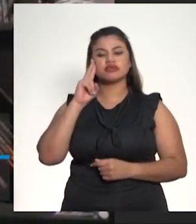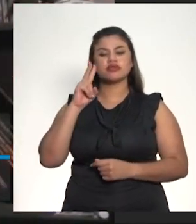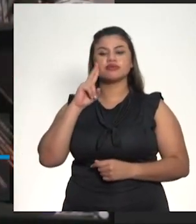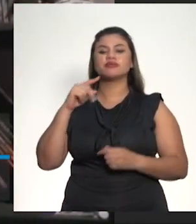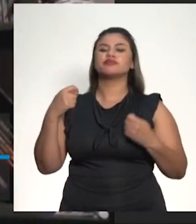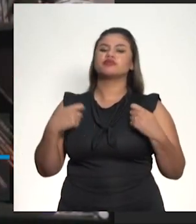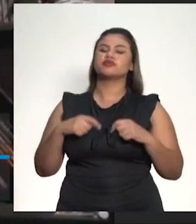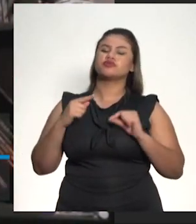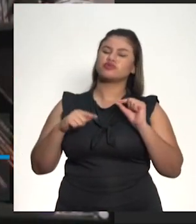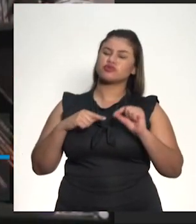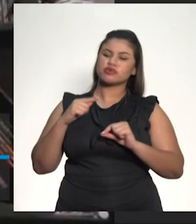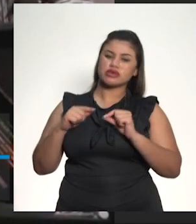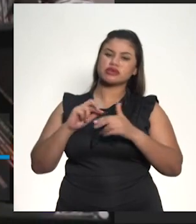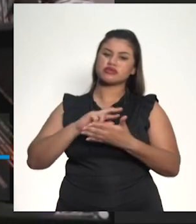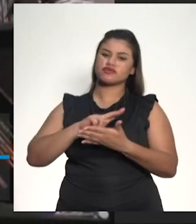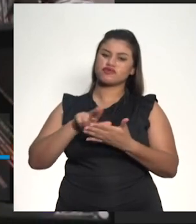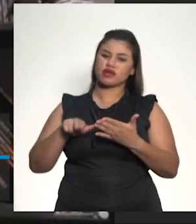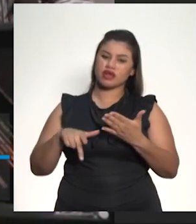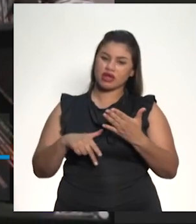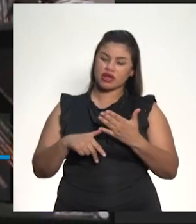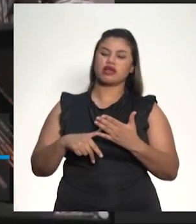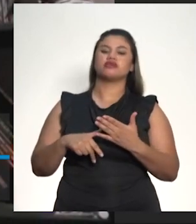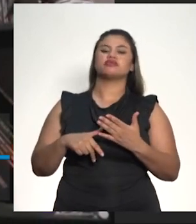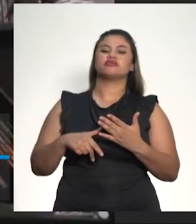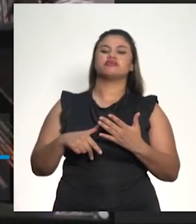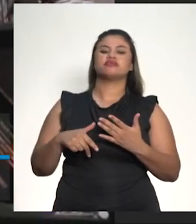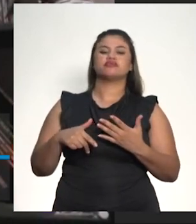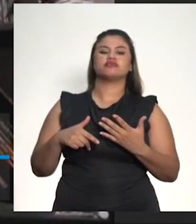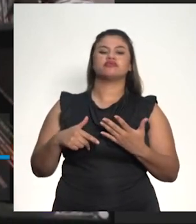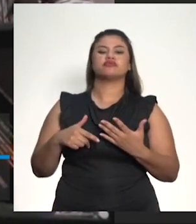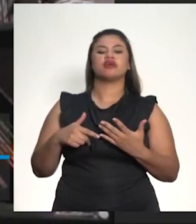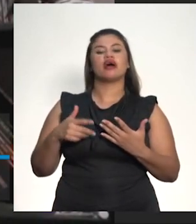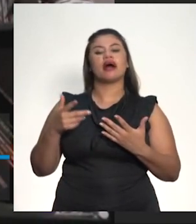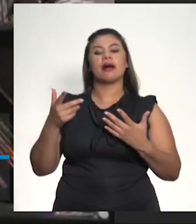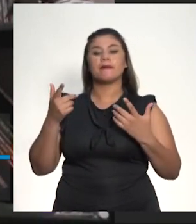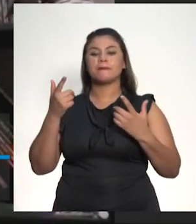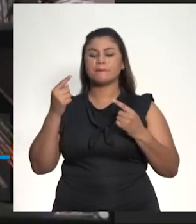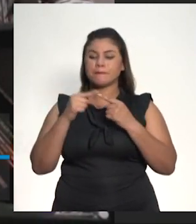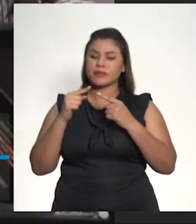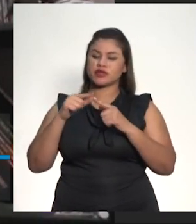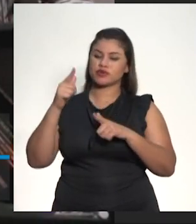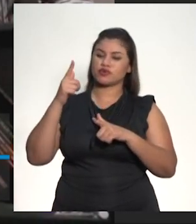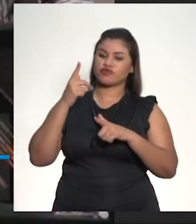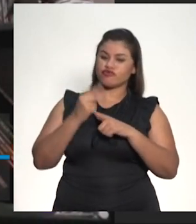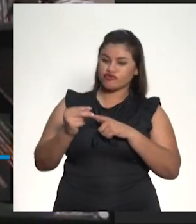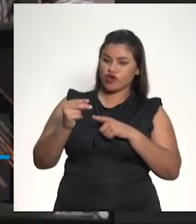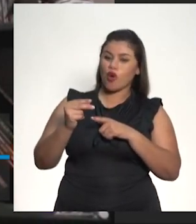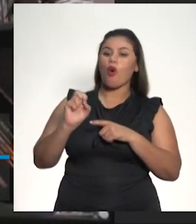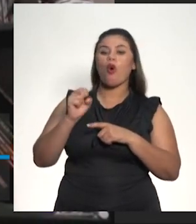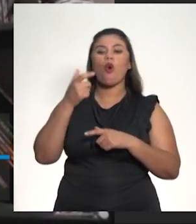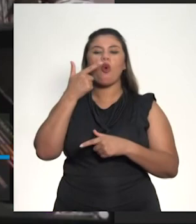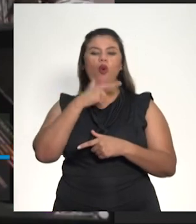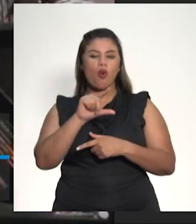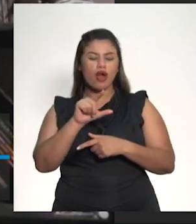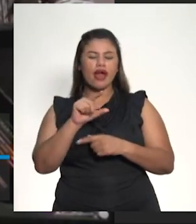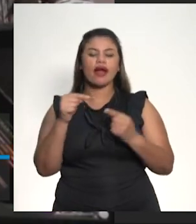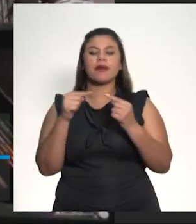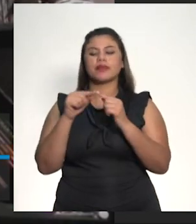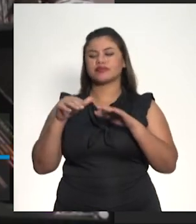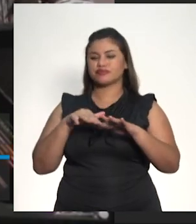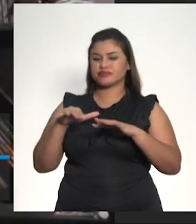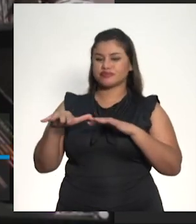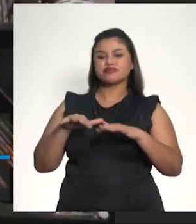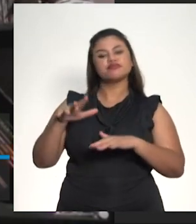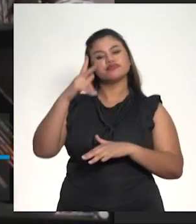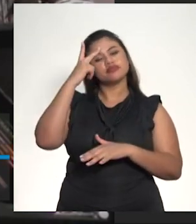a gente fala sobre conquistá-los, a gente tem que entender que essa conquista, ela só vai partir do movimento desses